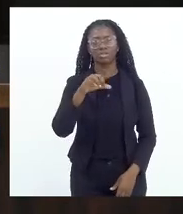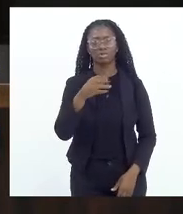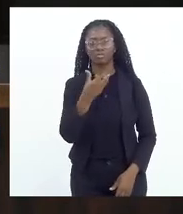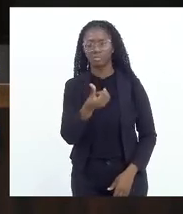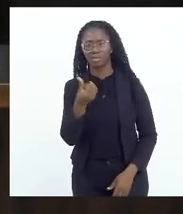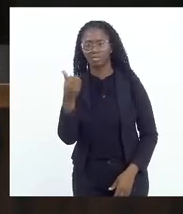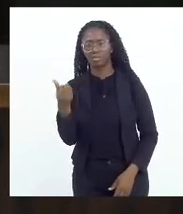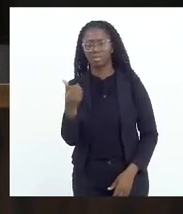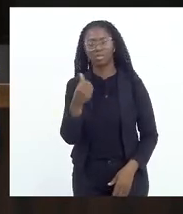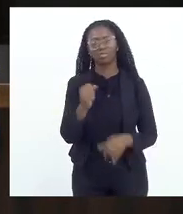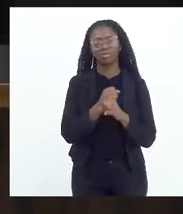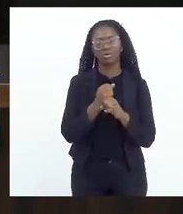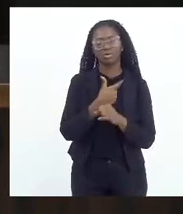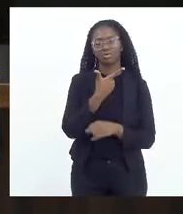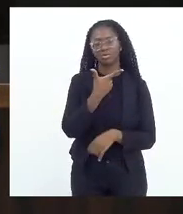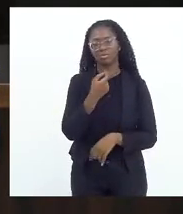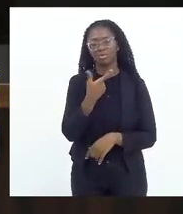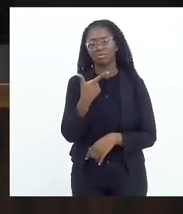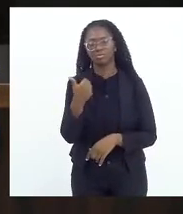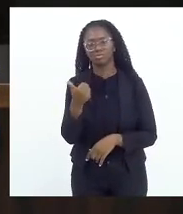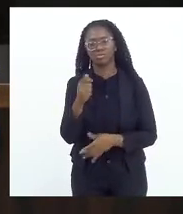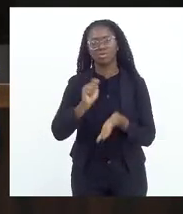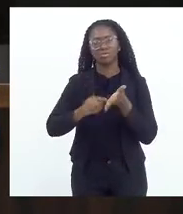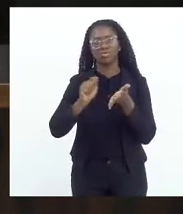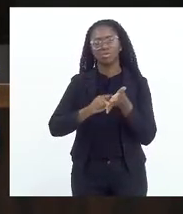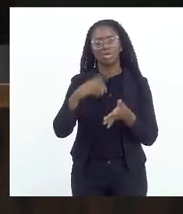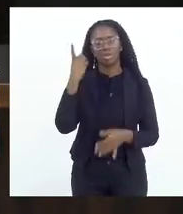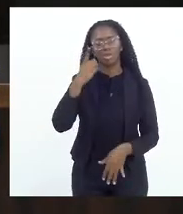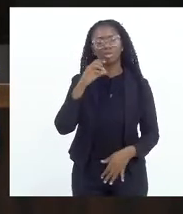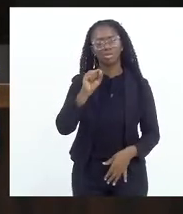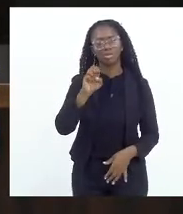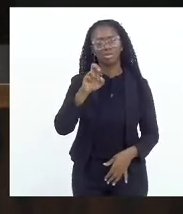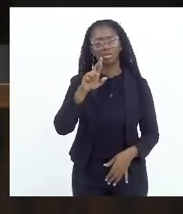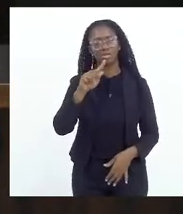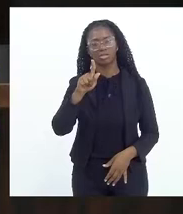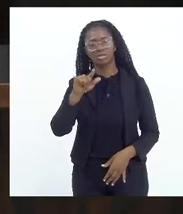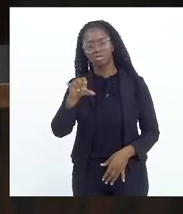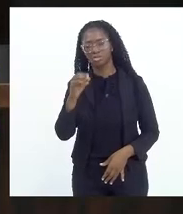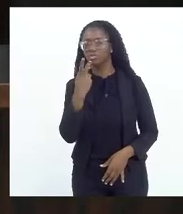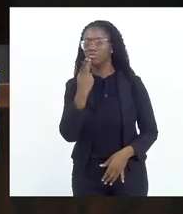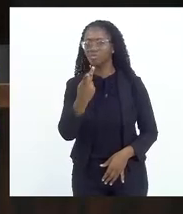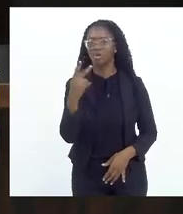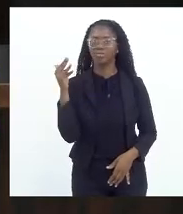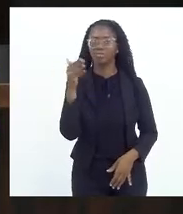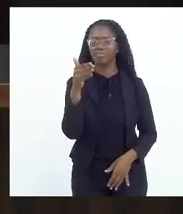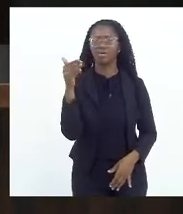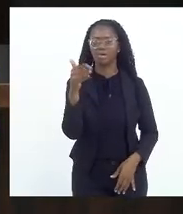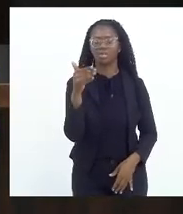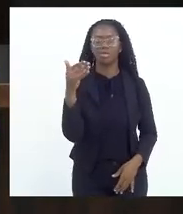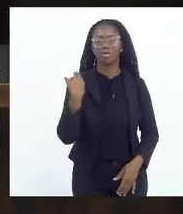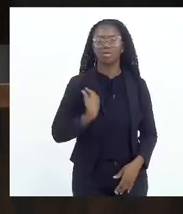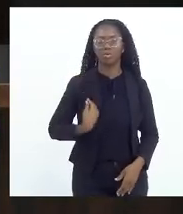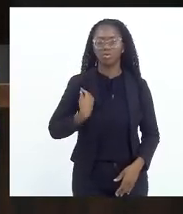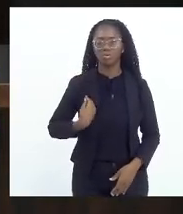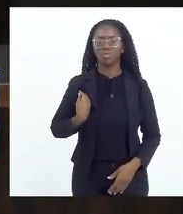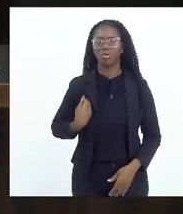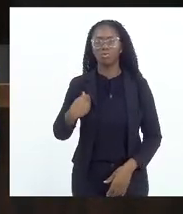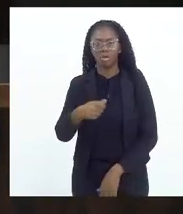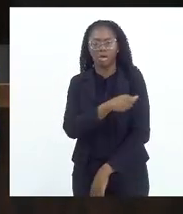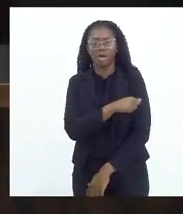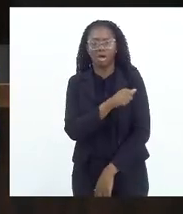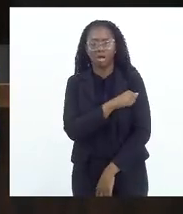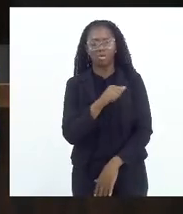21, de autoria do deputado Sérgio Fernandes, que dispõe sobre a frequência dos alunos da rede pública estadual